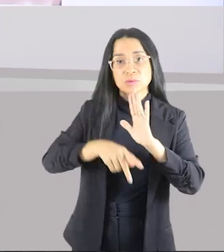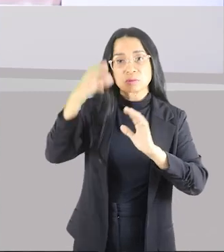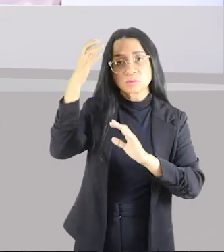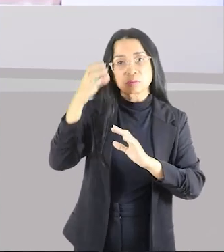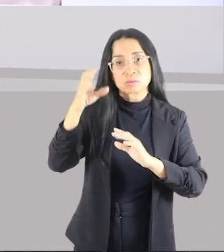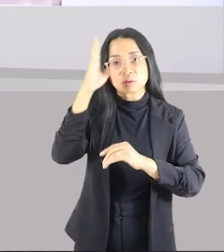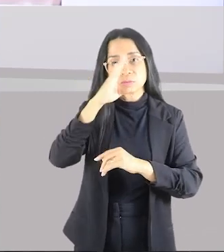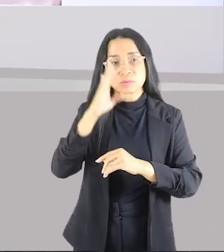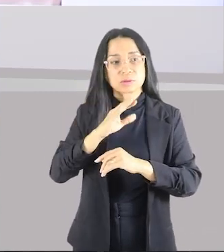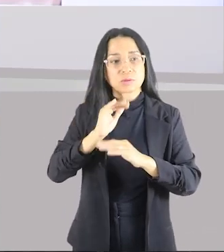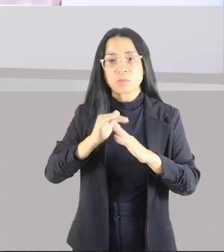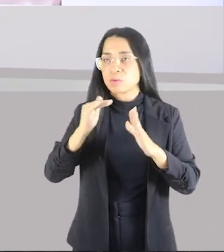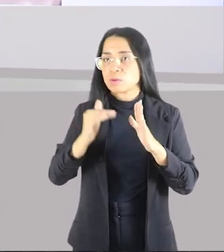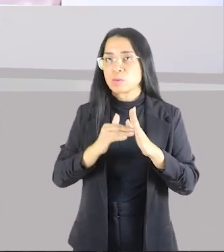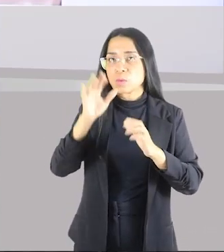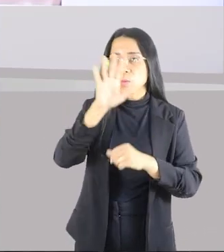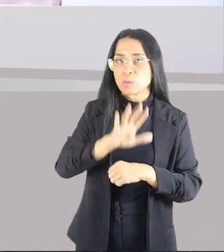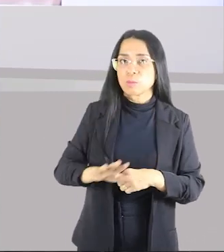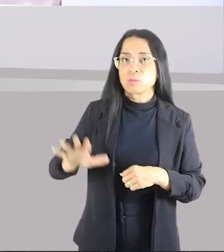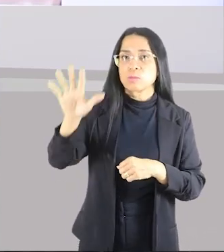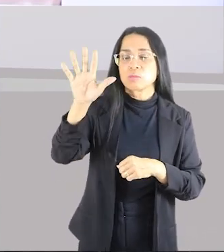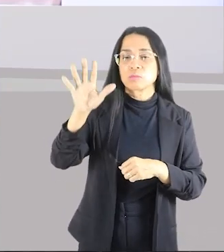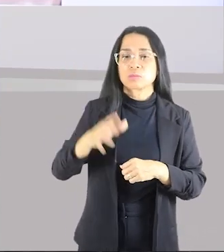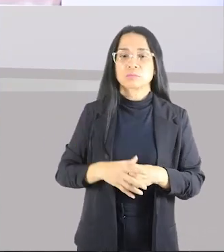em todos os anos. O